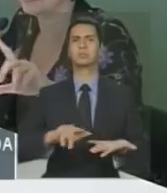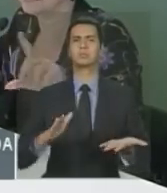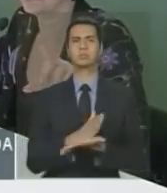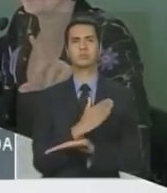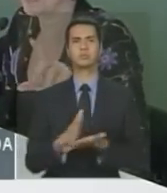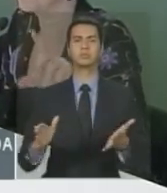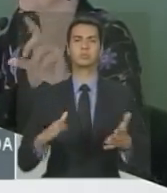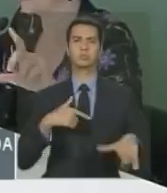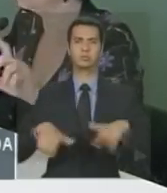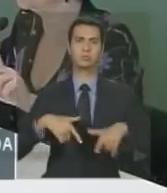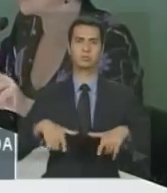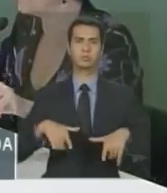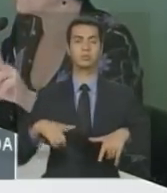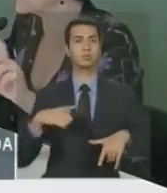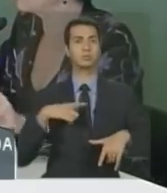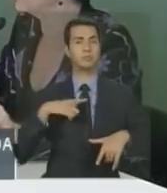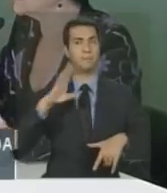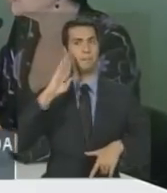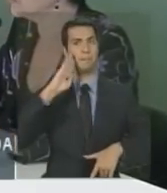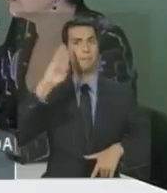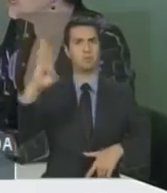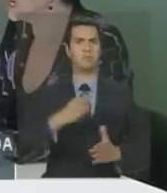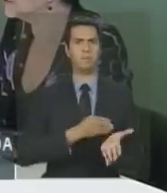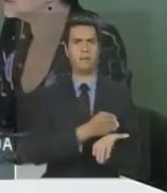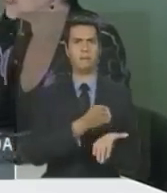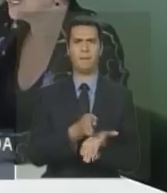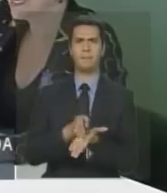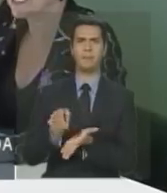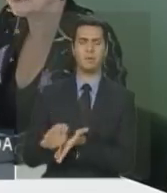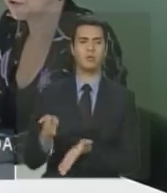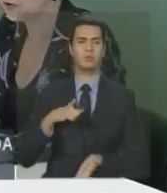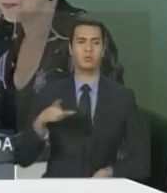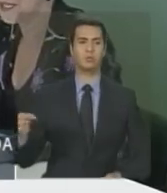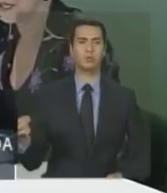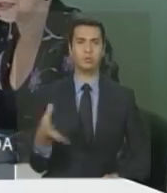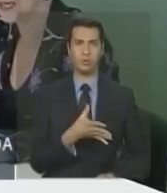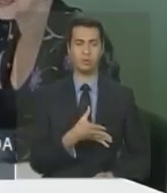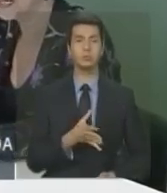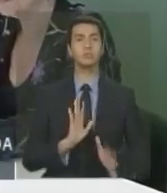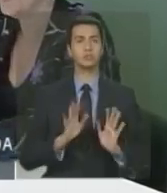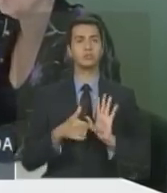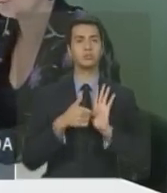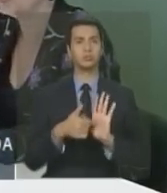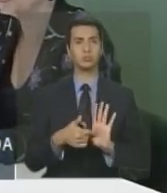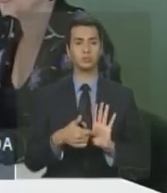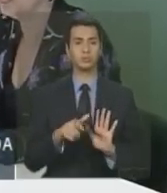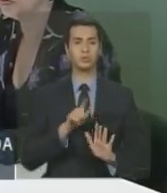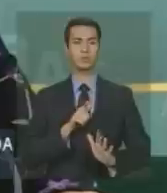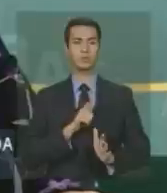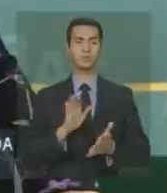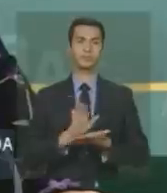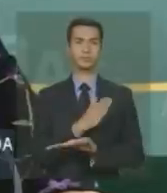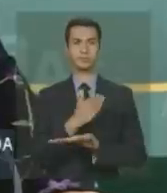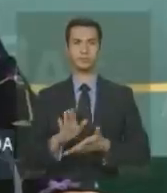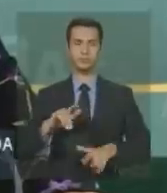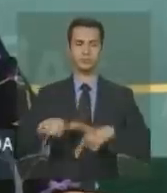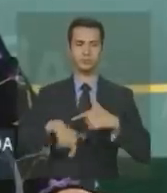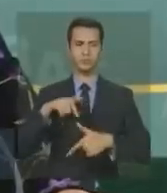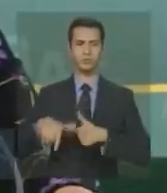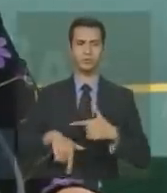ações mais carro chefes são grandes novidades elas foram apresentadas tem um conjunto de outras